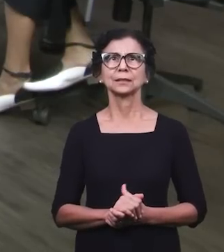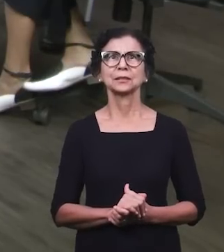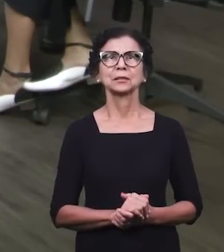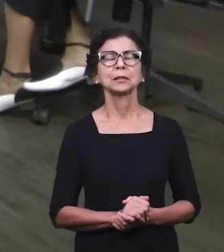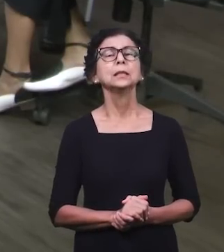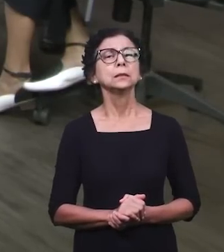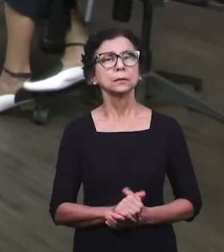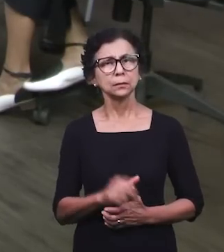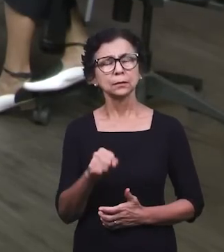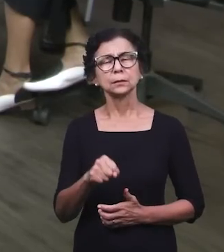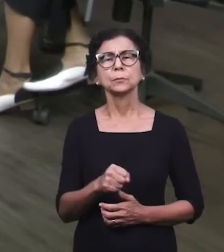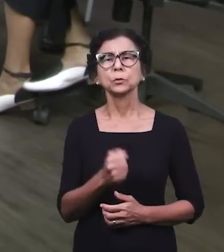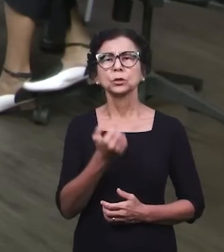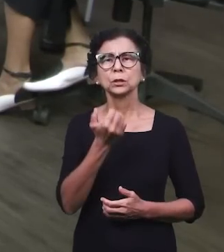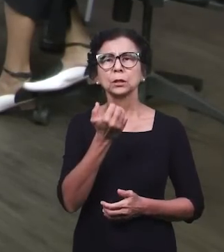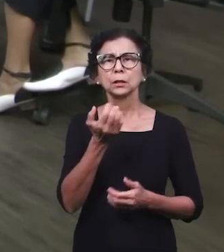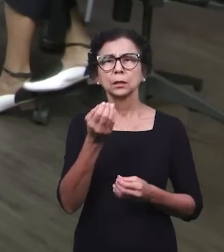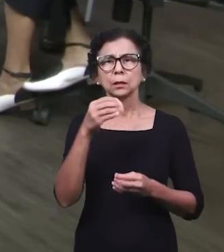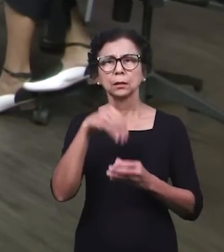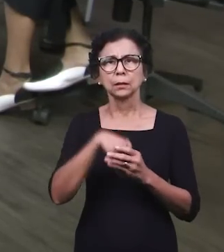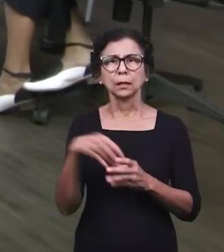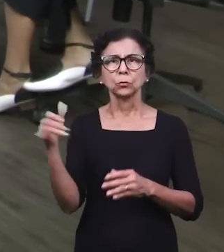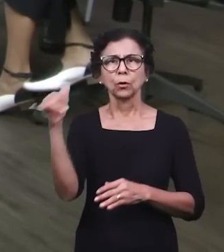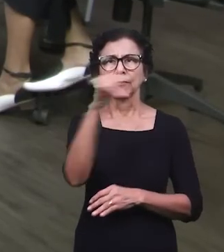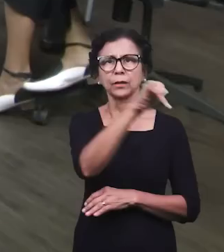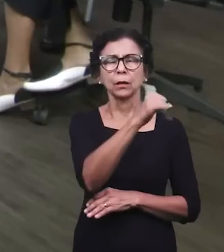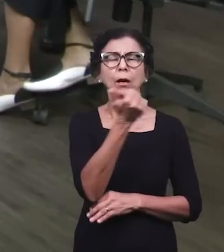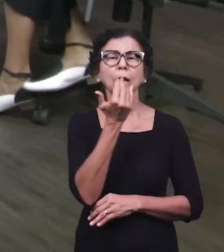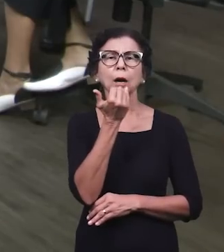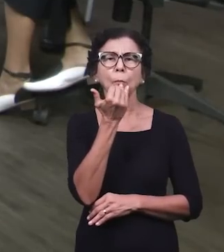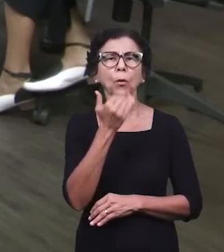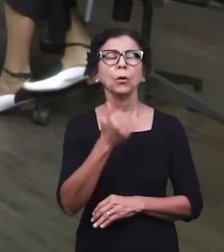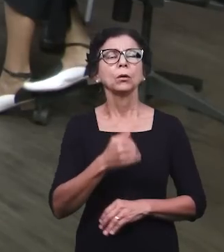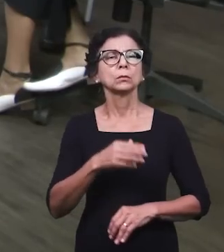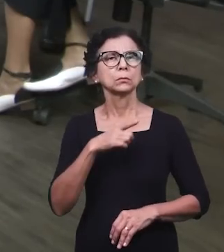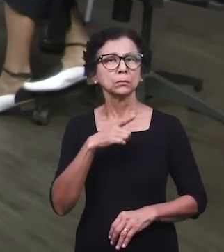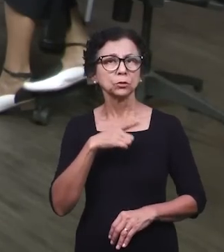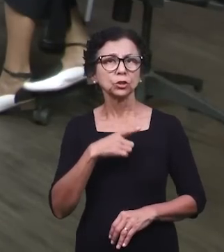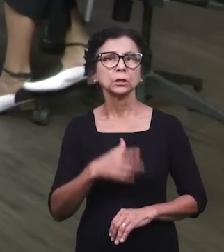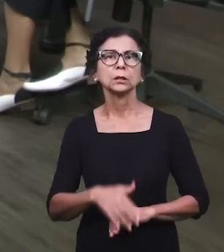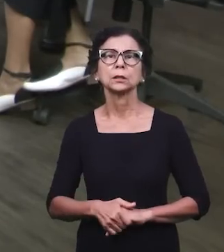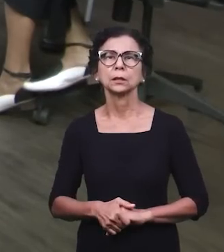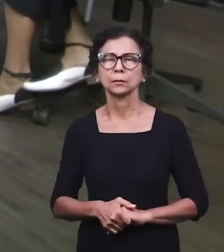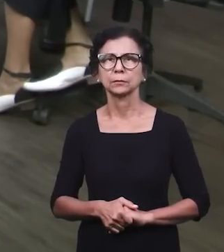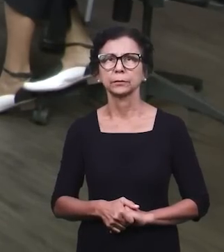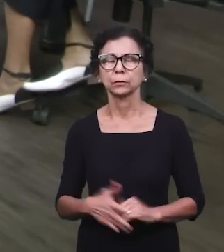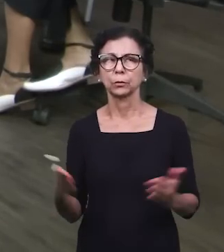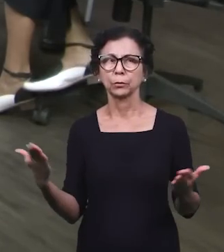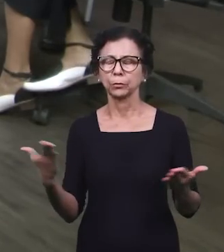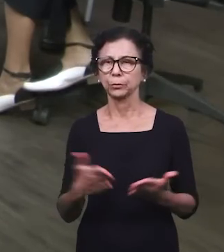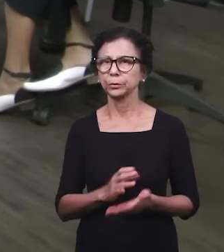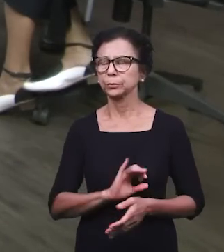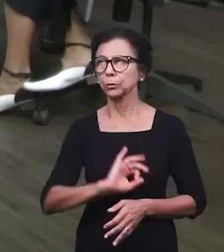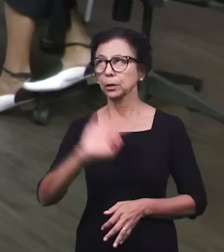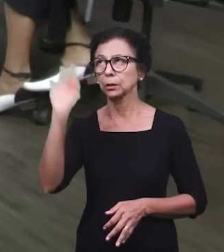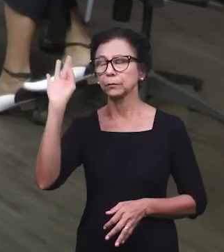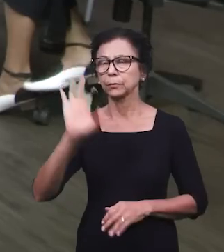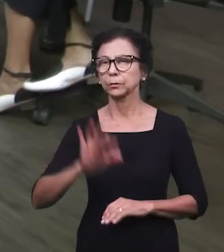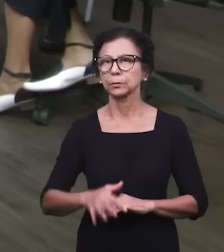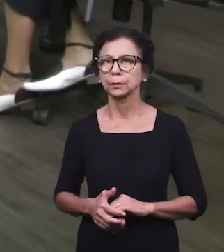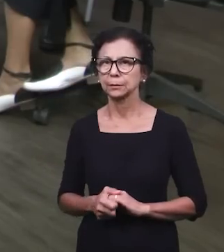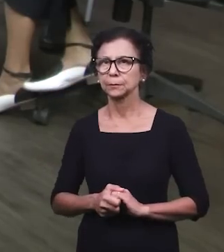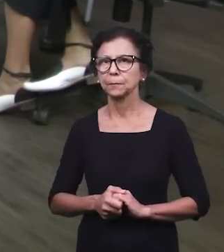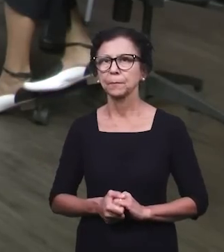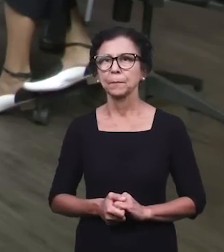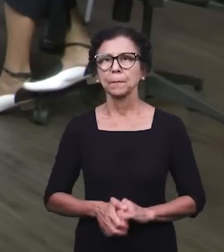assim. Hoje em dia a gente sabe que um voo é aquela coisa, né, ridícula, né? Mas tudo bem. Mas a proposta